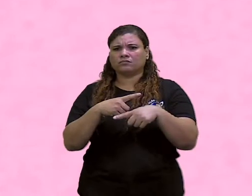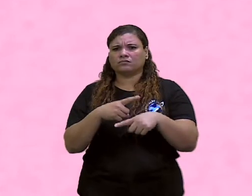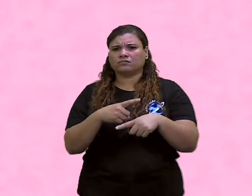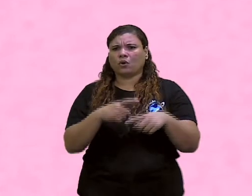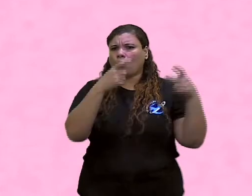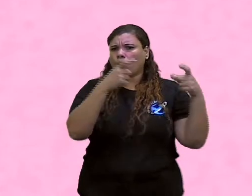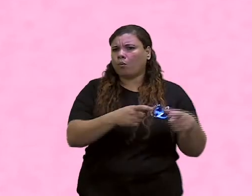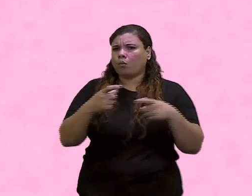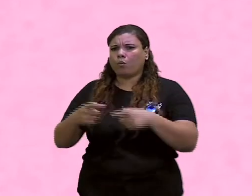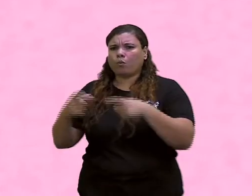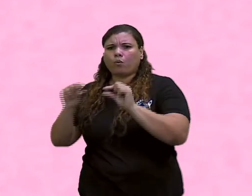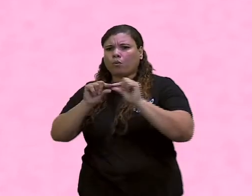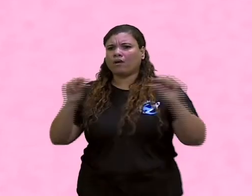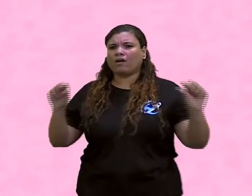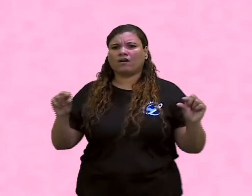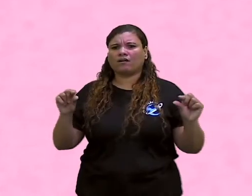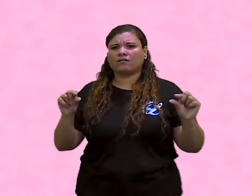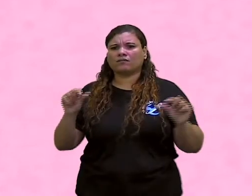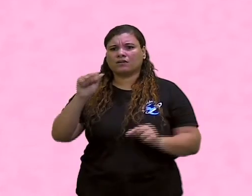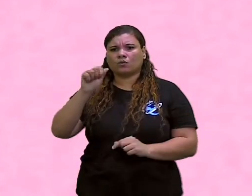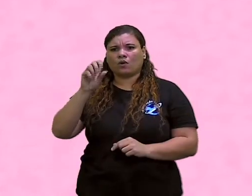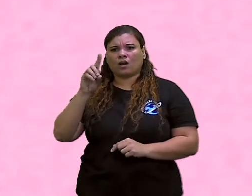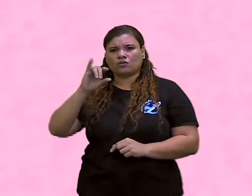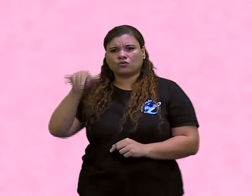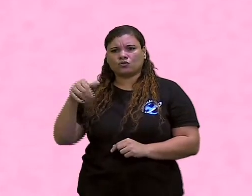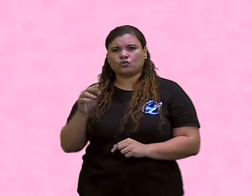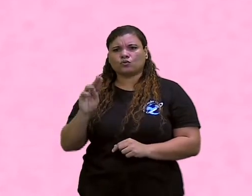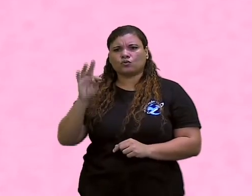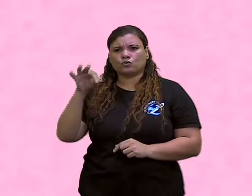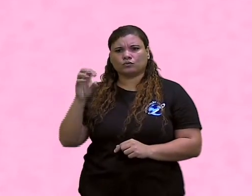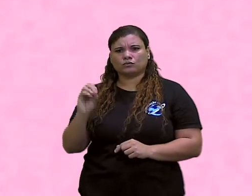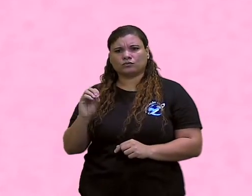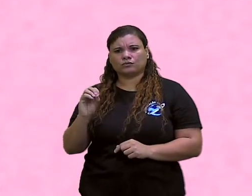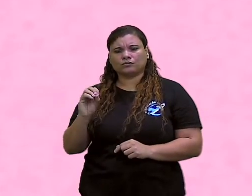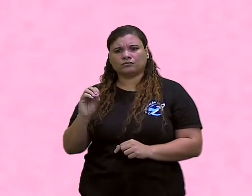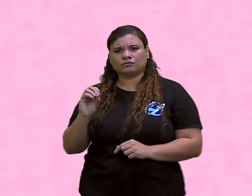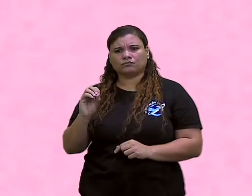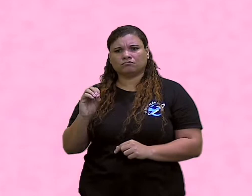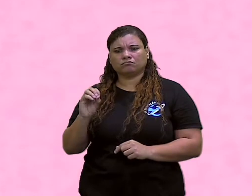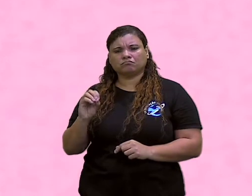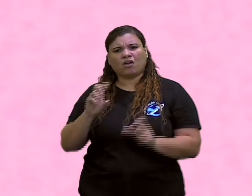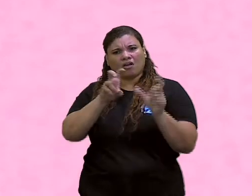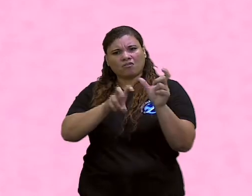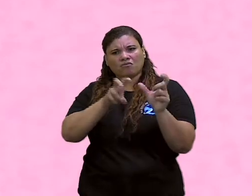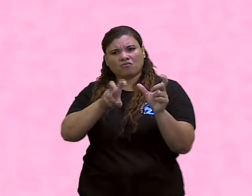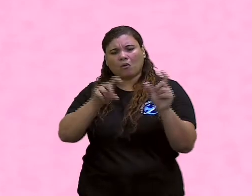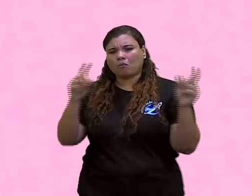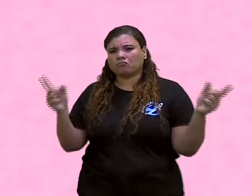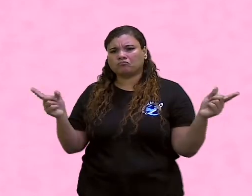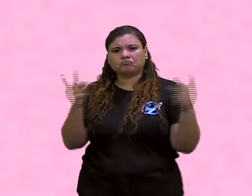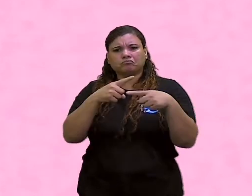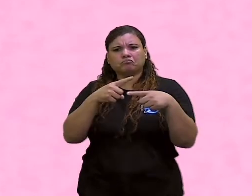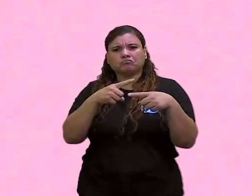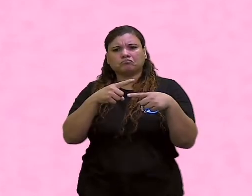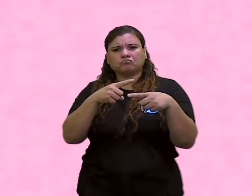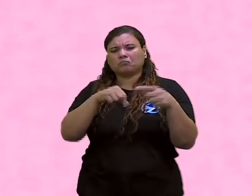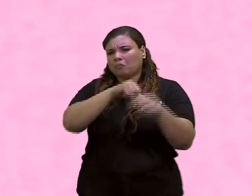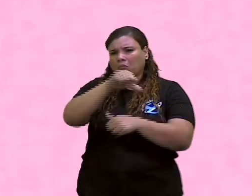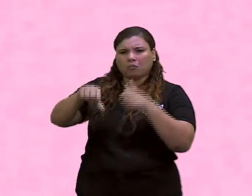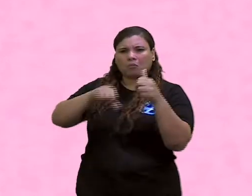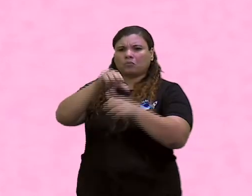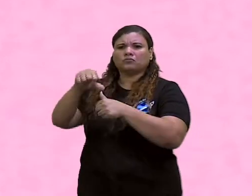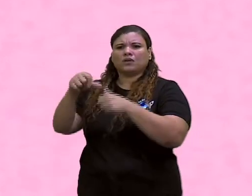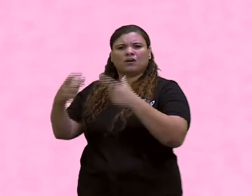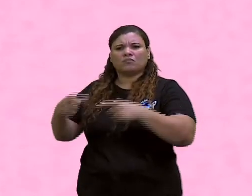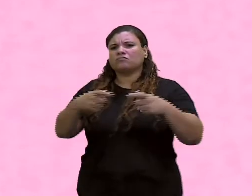ele também pode se apresentar tanto no meio quanto no início. O nosso exemplo estava no final, não é mesmo? Mas aqui eu já